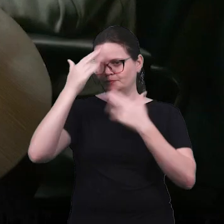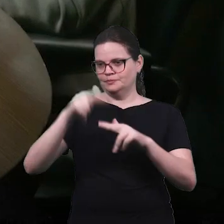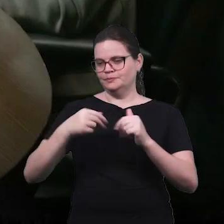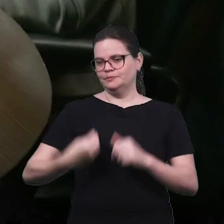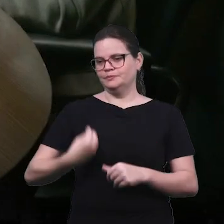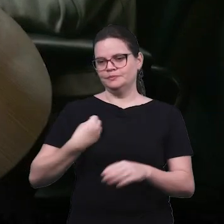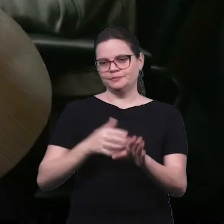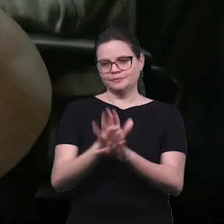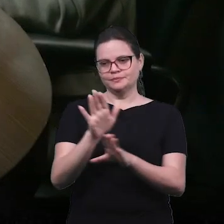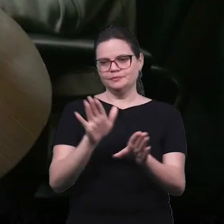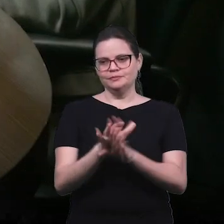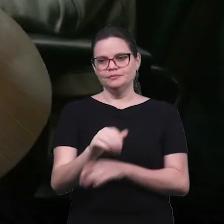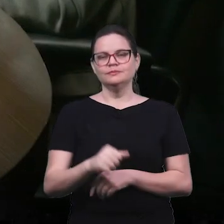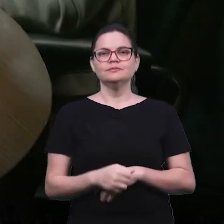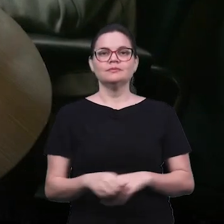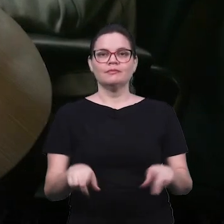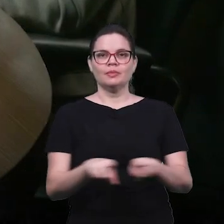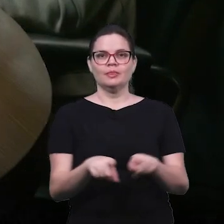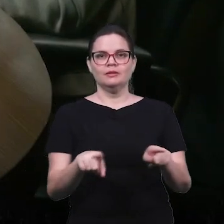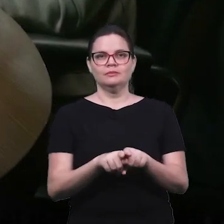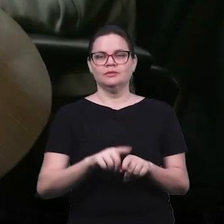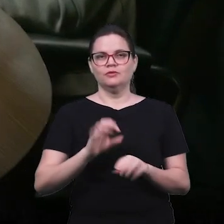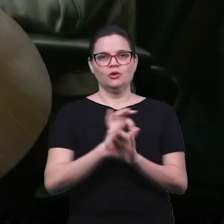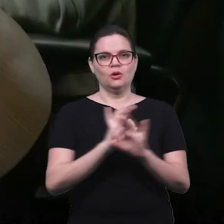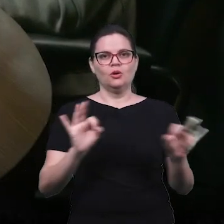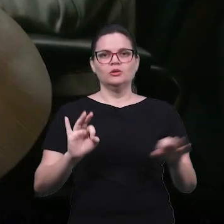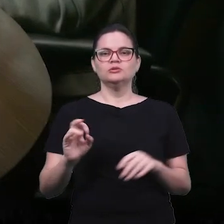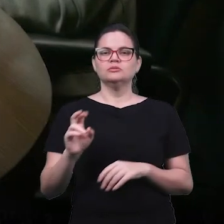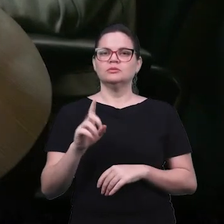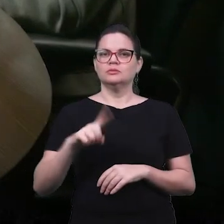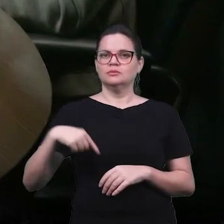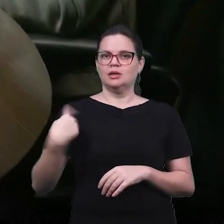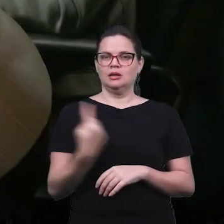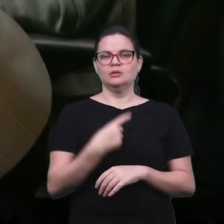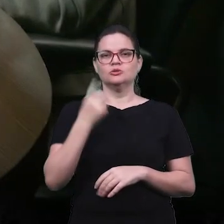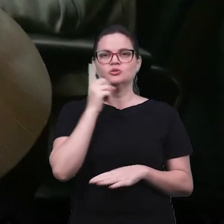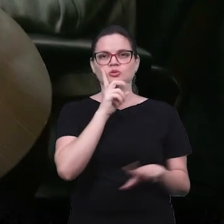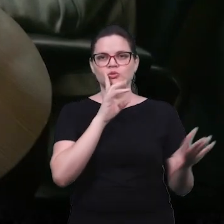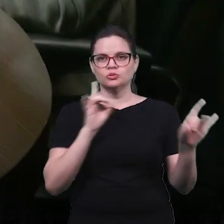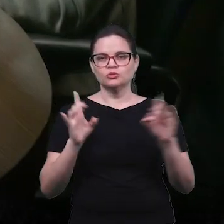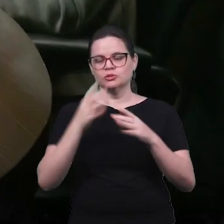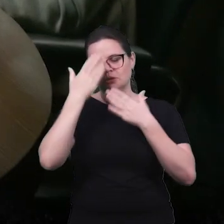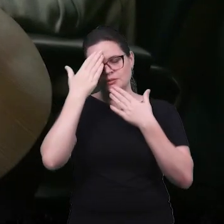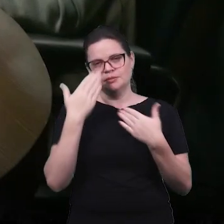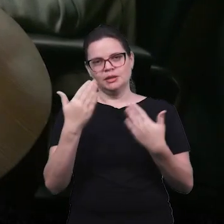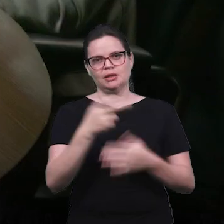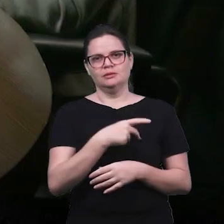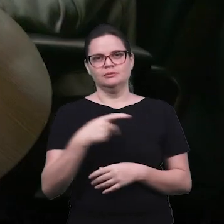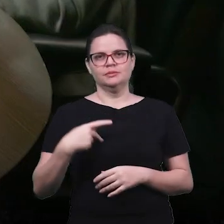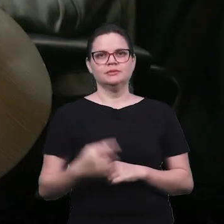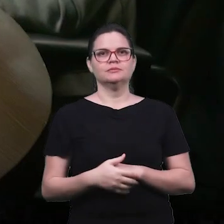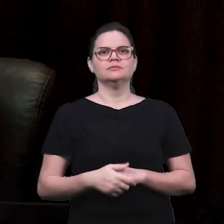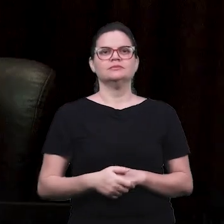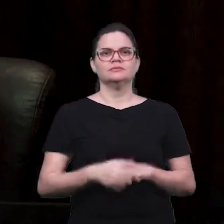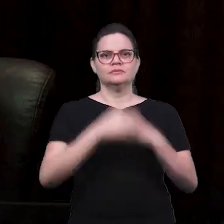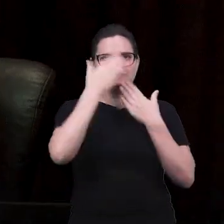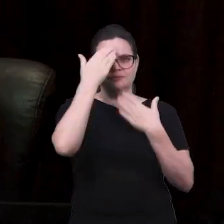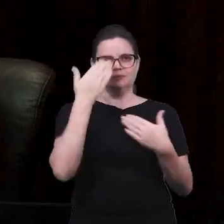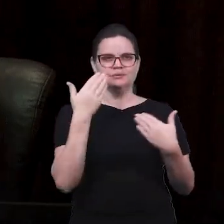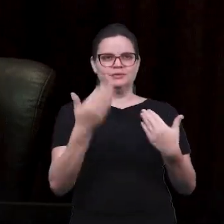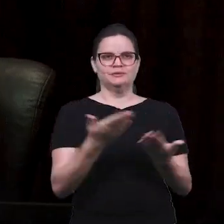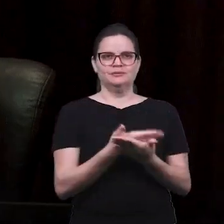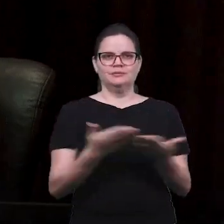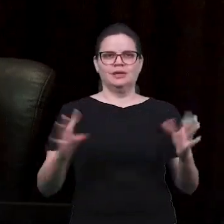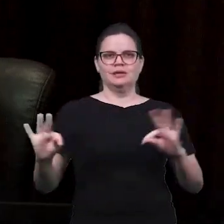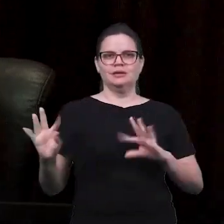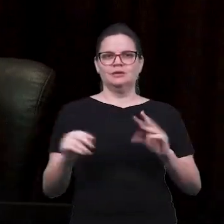pelos conselhos, muito, muito útil Isso. para a gente no dia a dia. Muito obrigado, pastor. Muito obrigado.